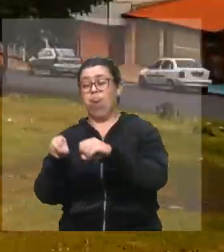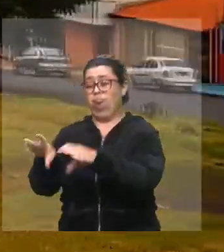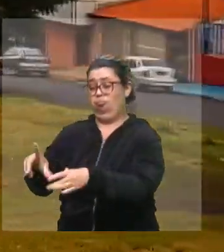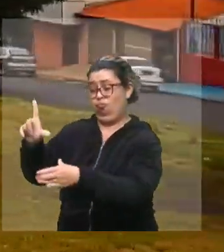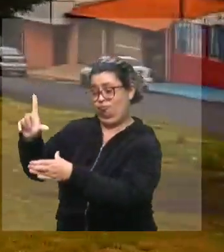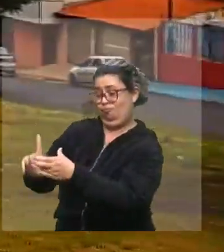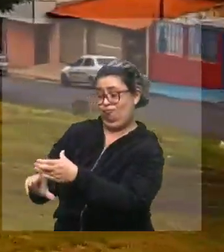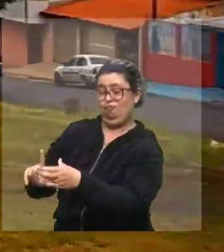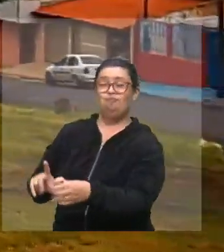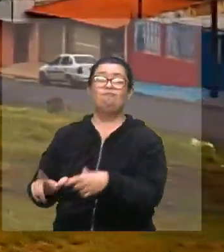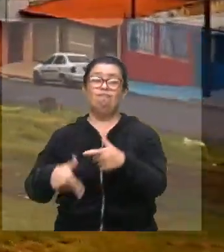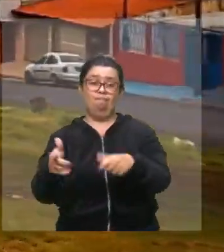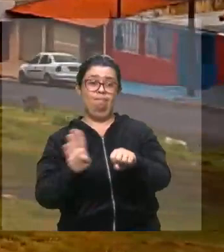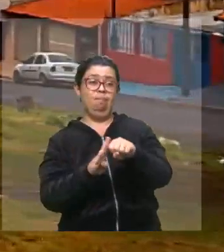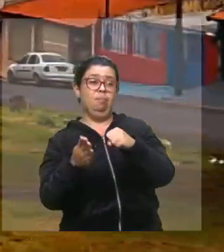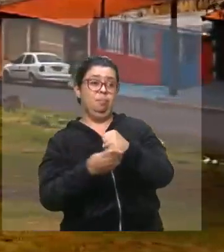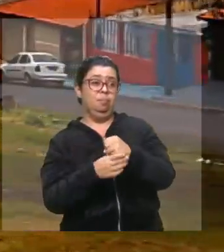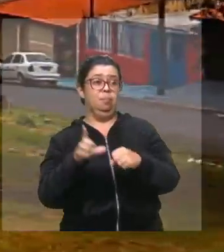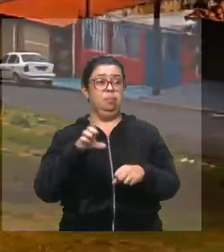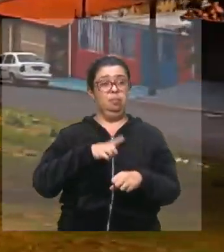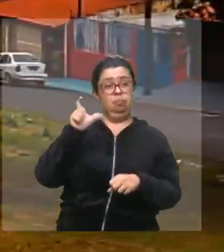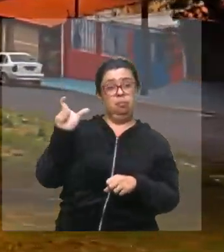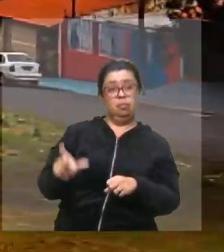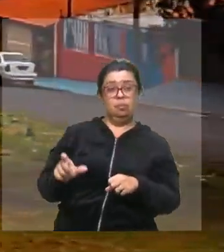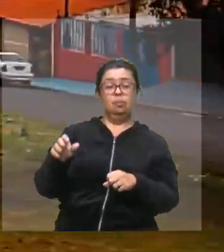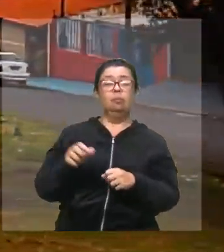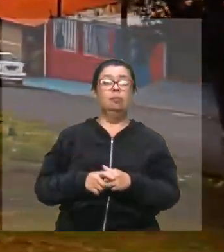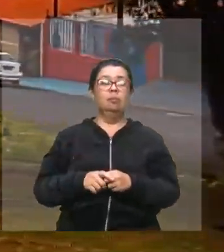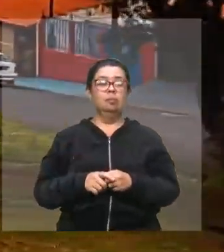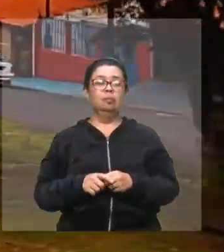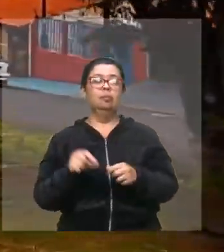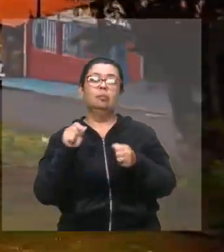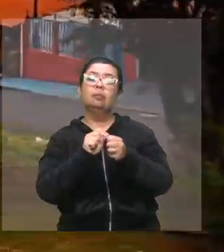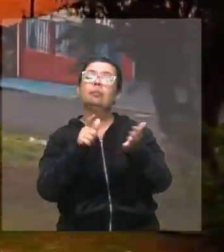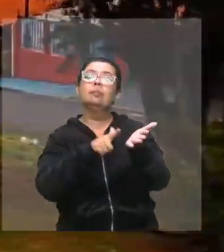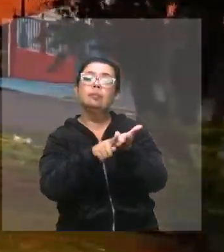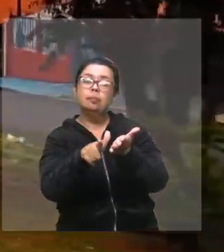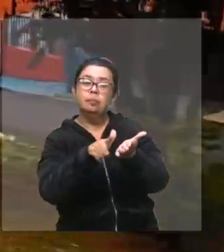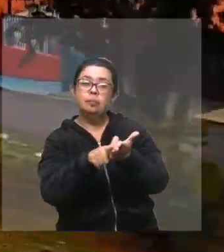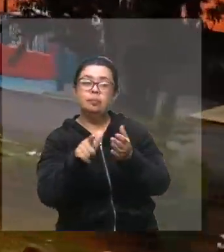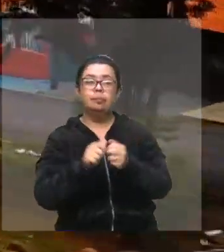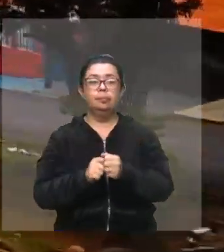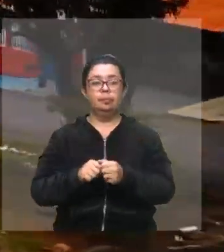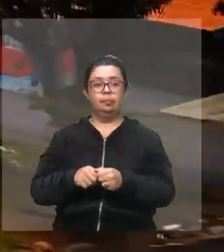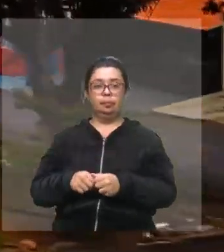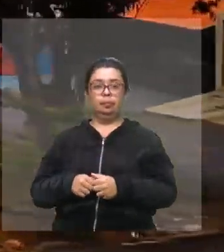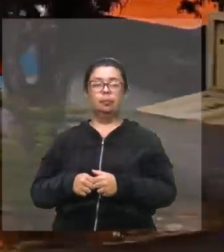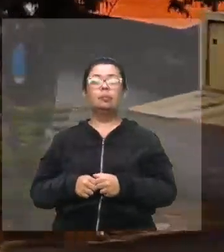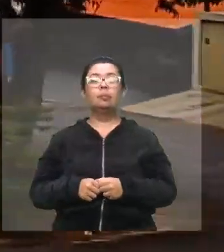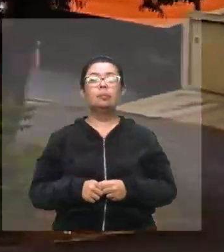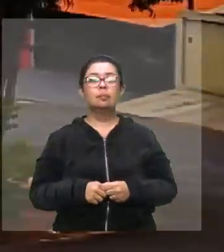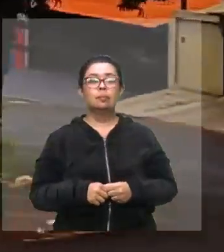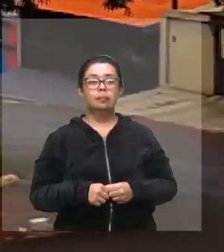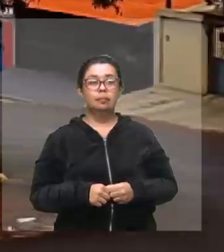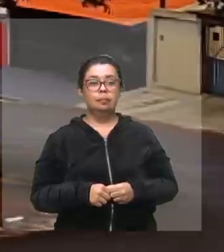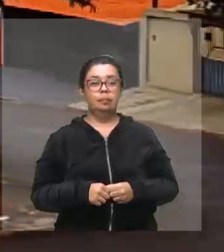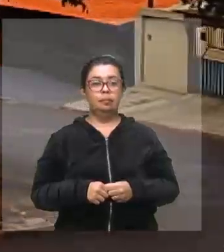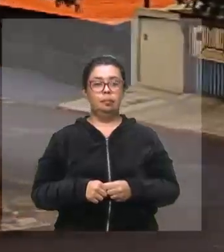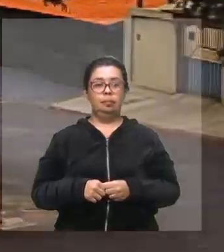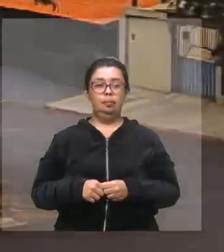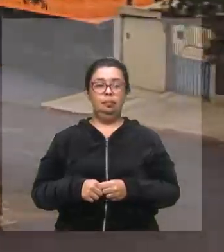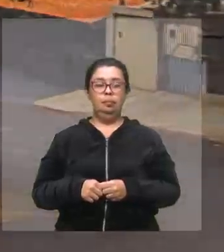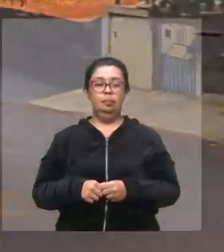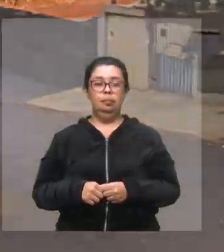de outros bairros, tem um morador ali que sempre está colocando, fazendo a limpeza, colocando na carretinha e fazendo o